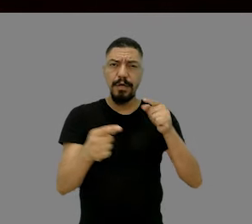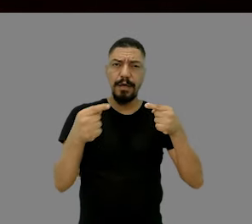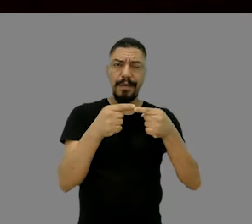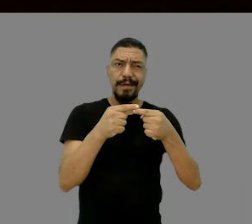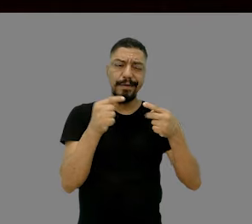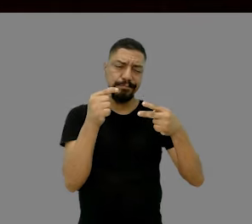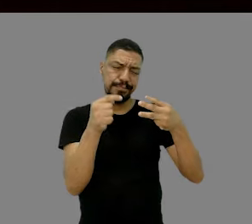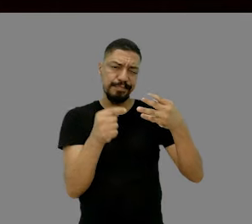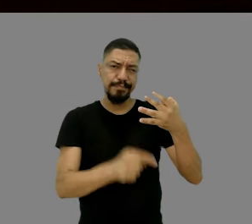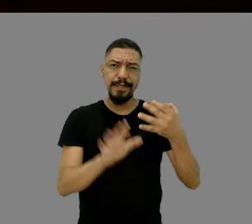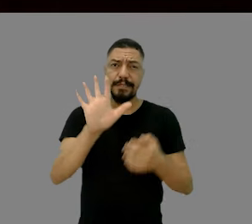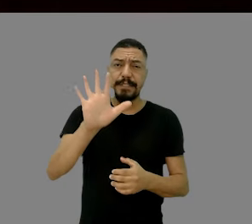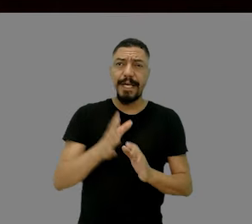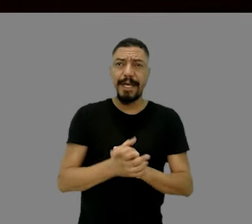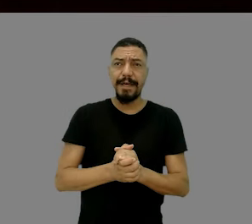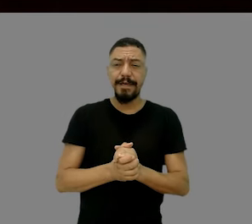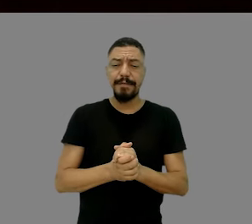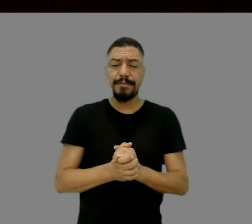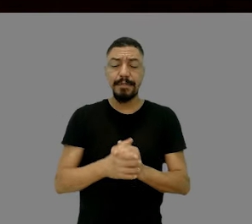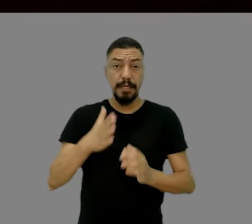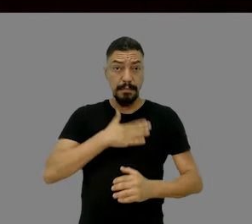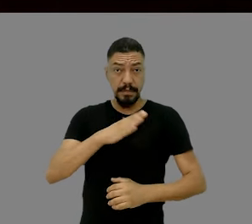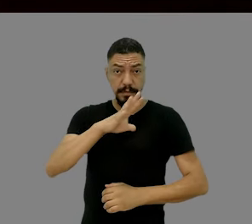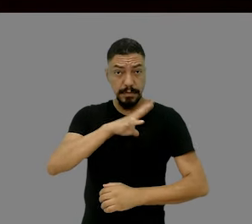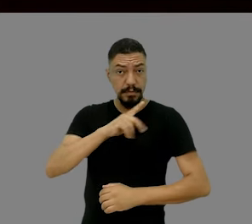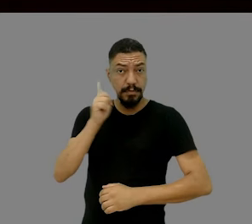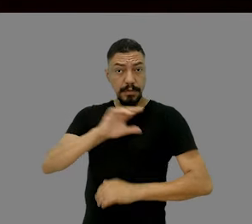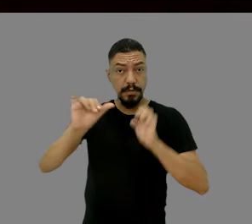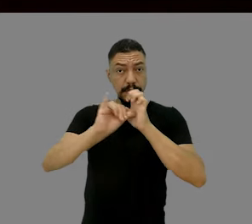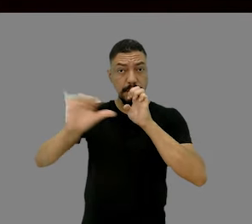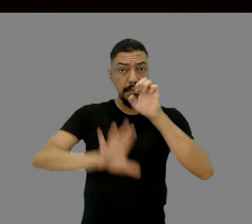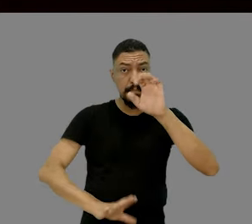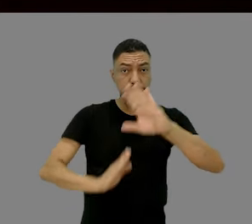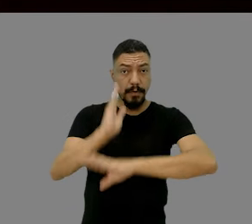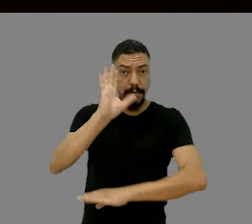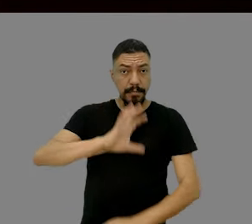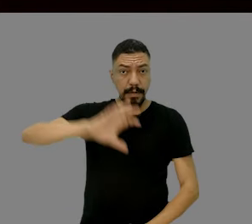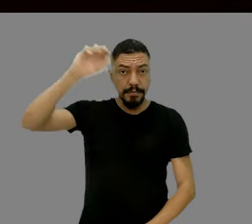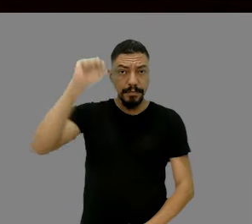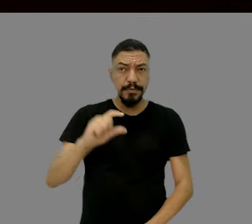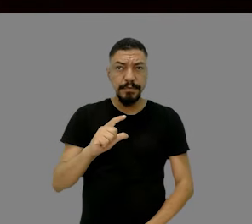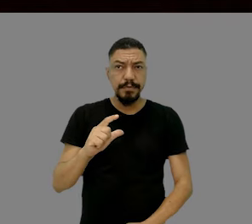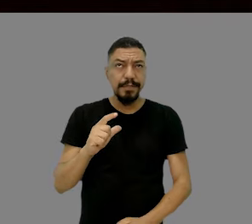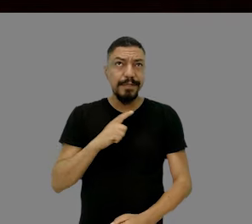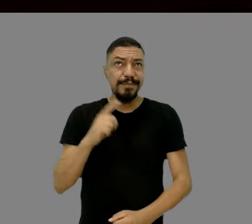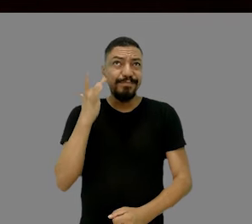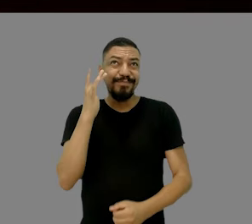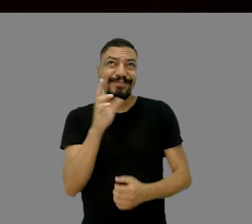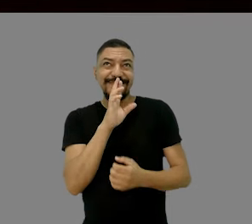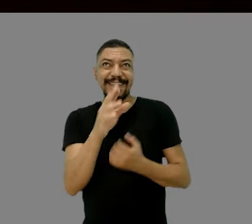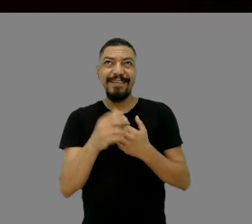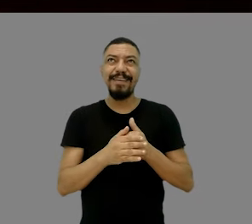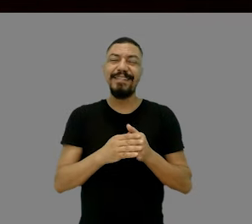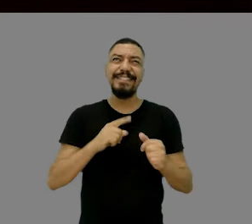tipo, até quais perguntas você tem que responder, mas eu sempre fico nessa dúvida, tipo, o quanto de coisas, de fatos, né? Porque não tem tanto coisa para comparar,